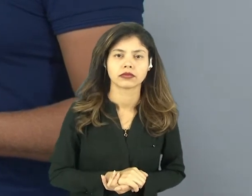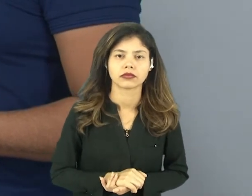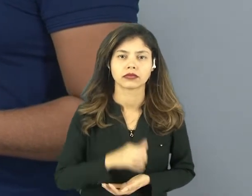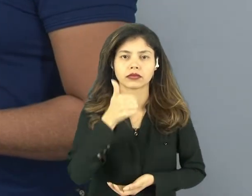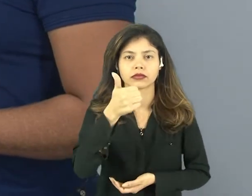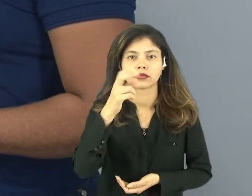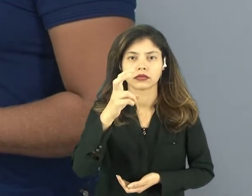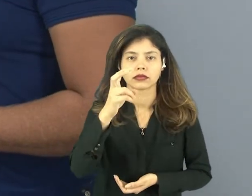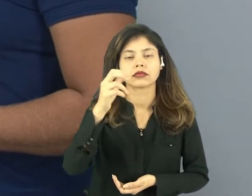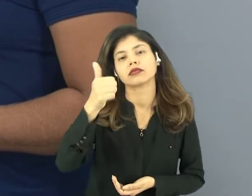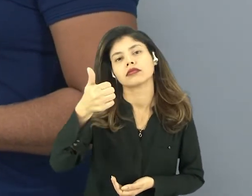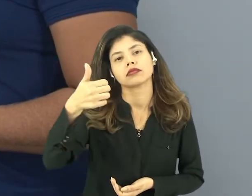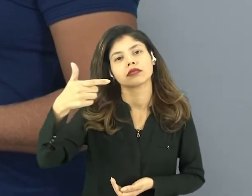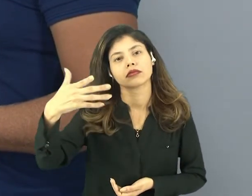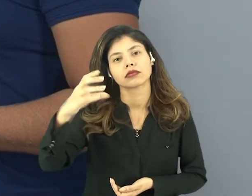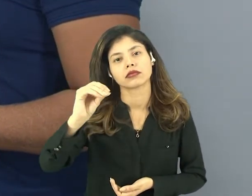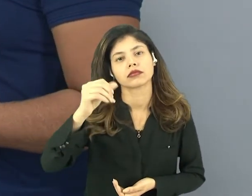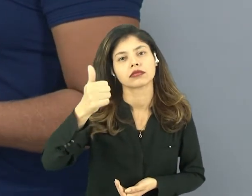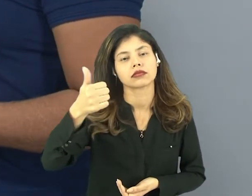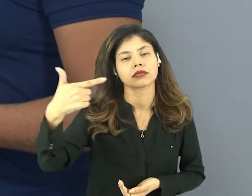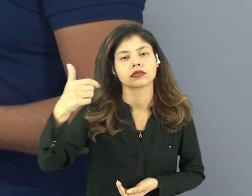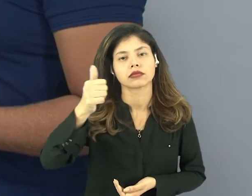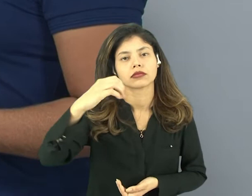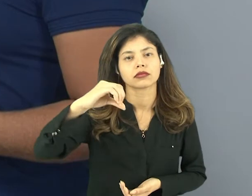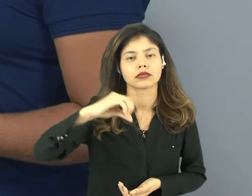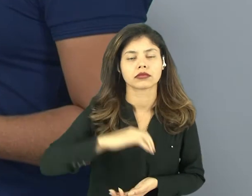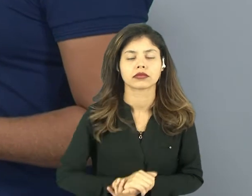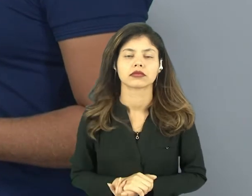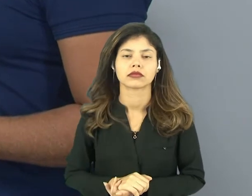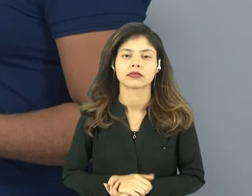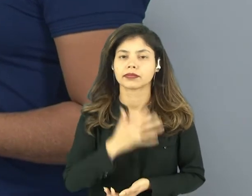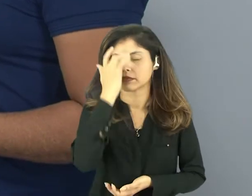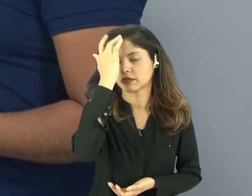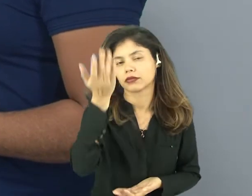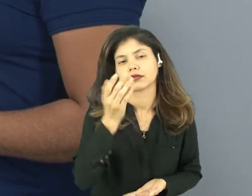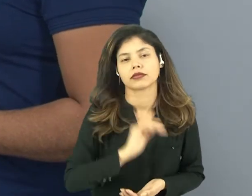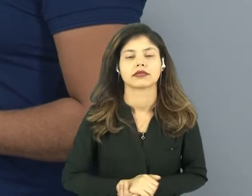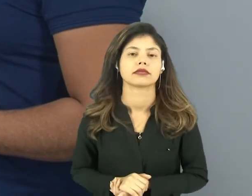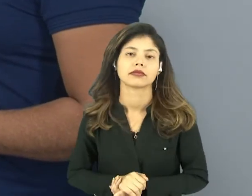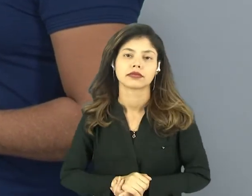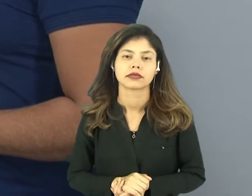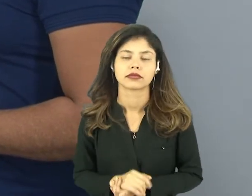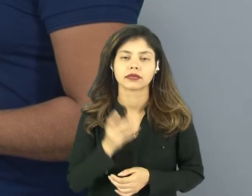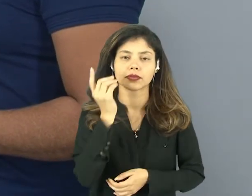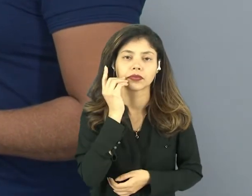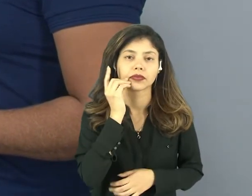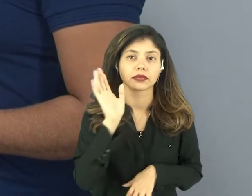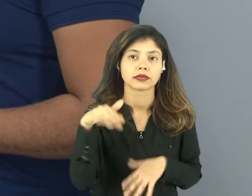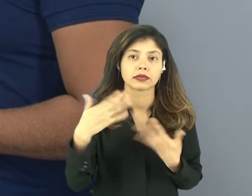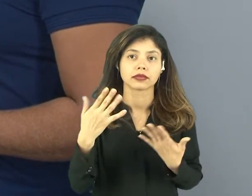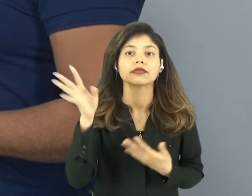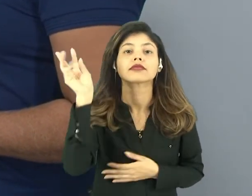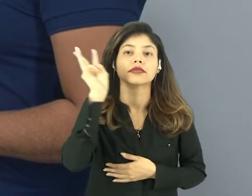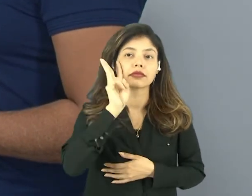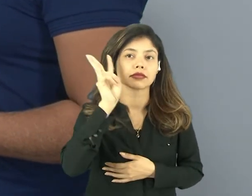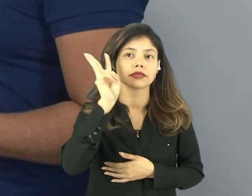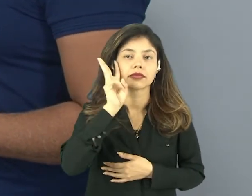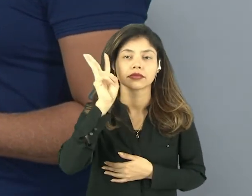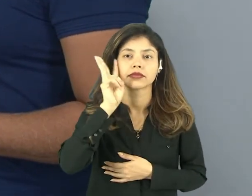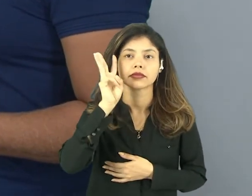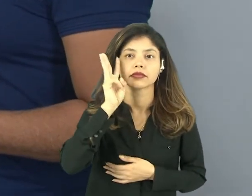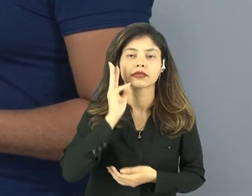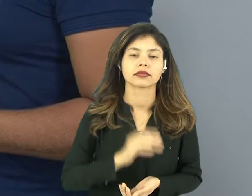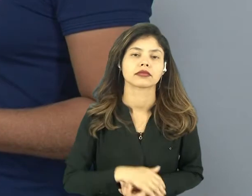15, 13, 12, 10 e 9. Ah, ficou fácil. Então, foi em qual dia? Terça-feira, porque